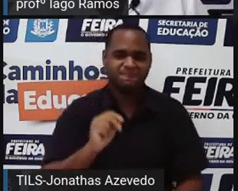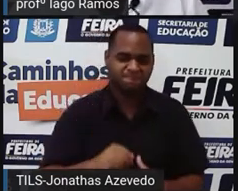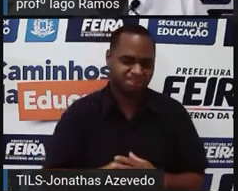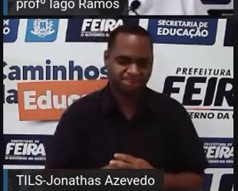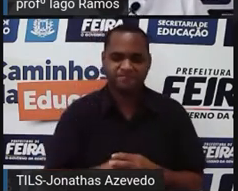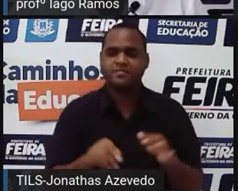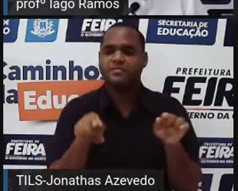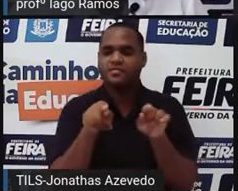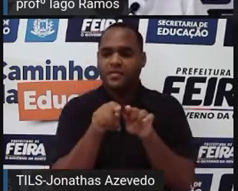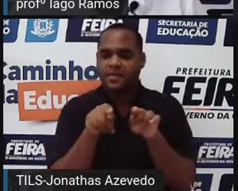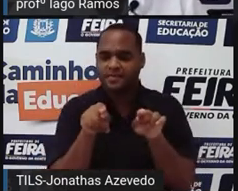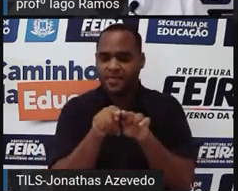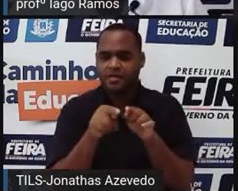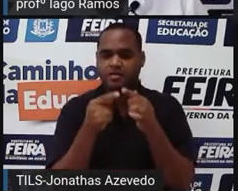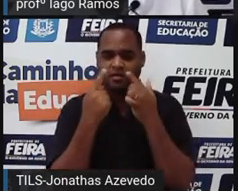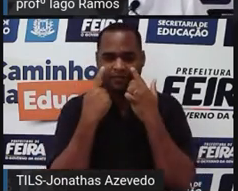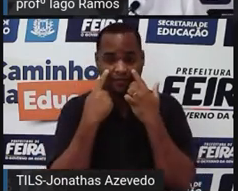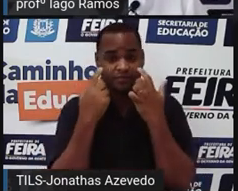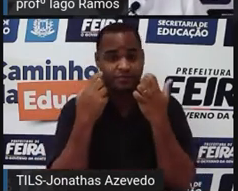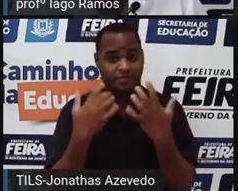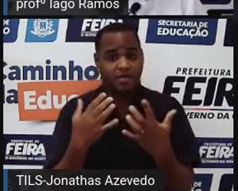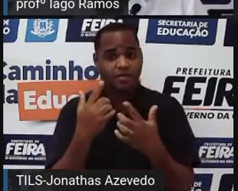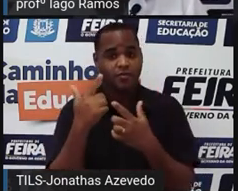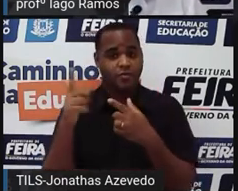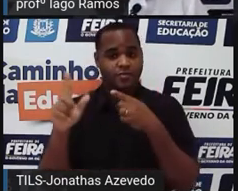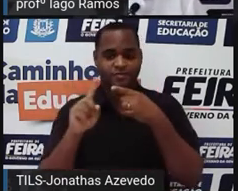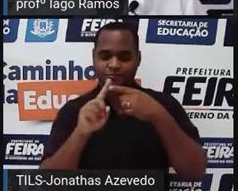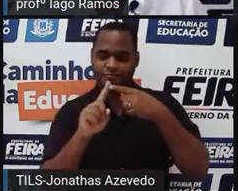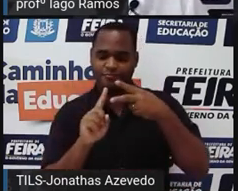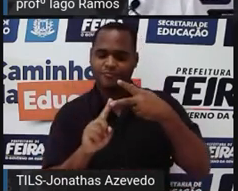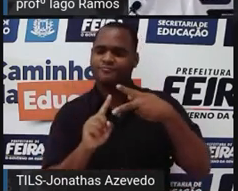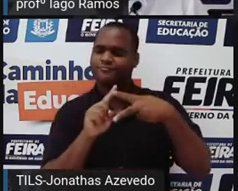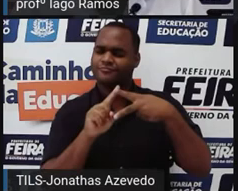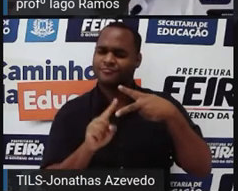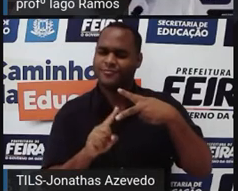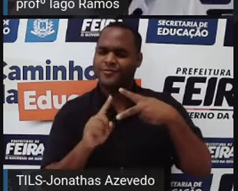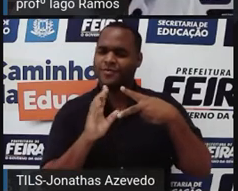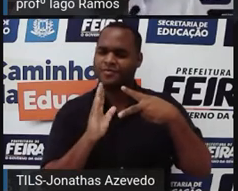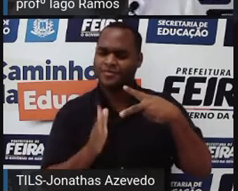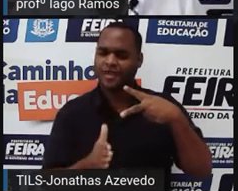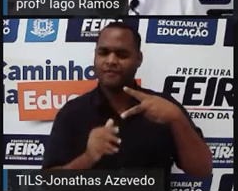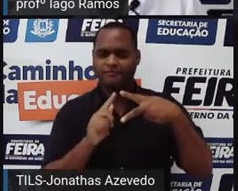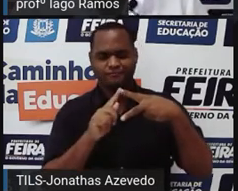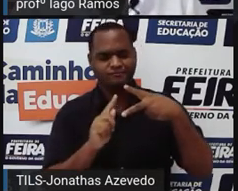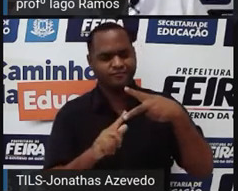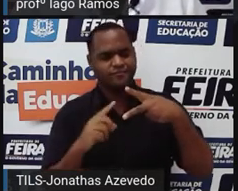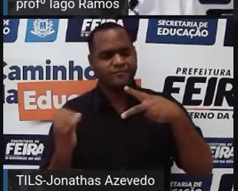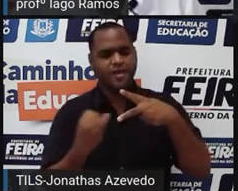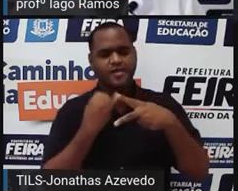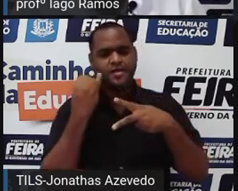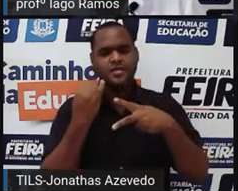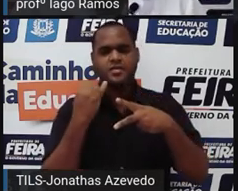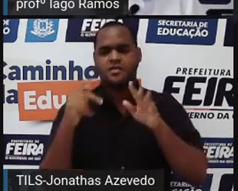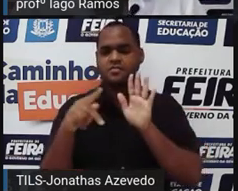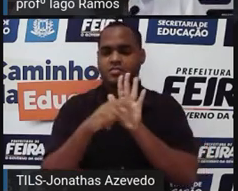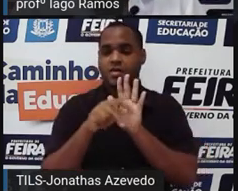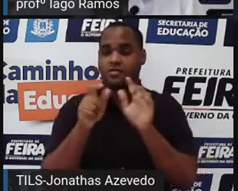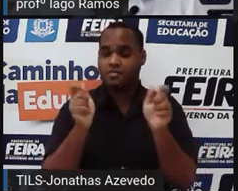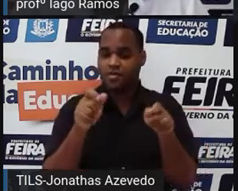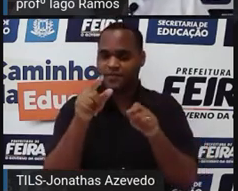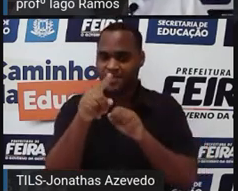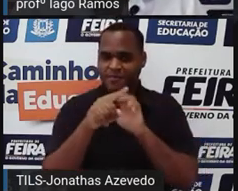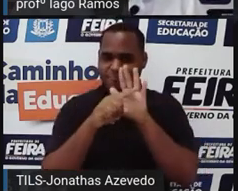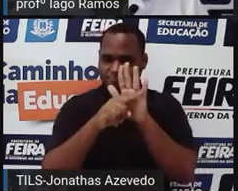E também já vimos, né, dois casos, dois recursos, duas propriedades que nos